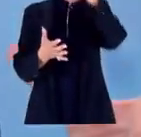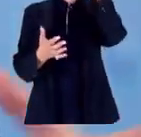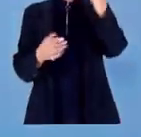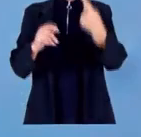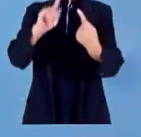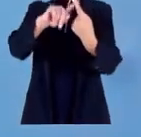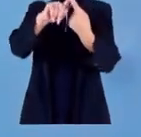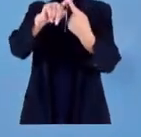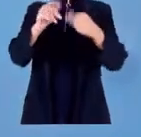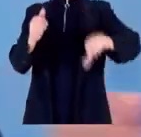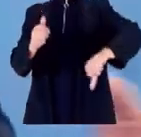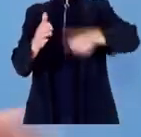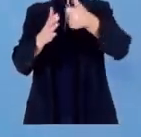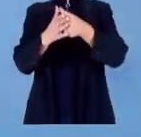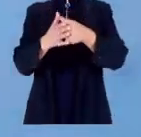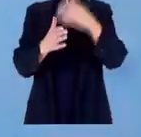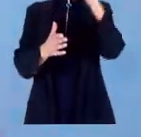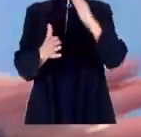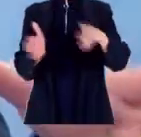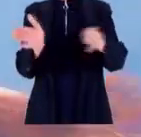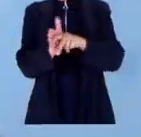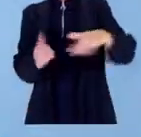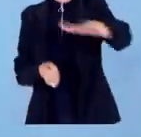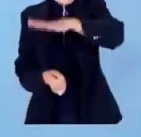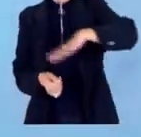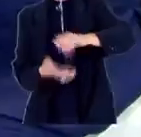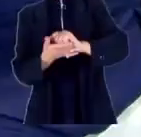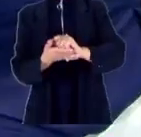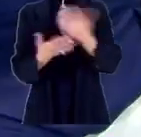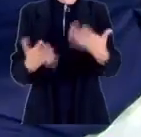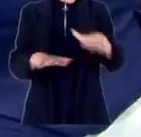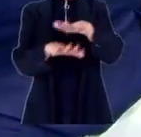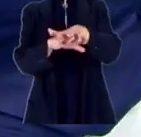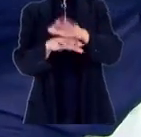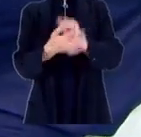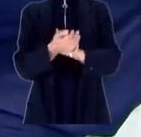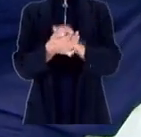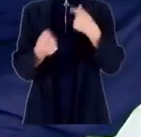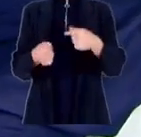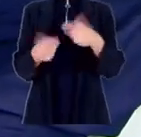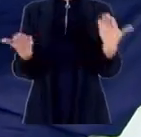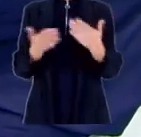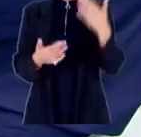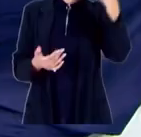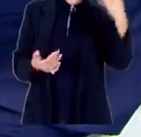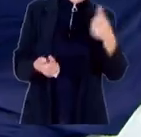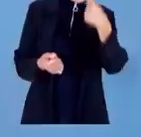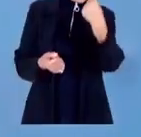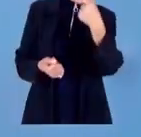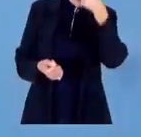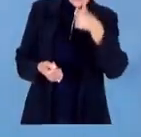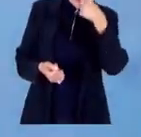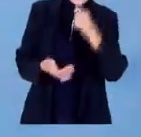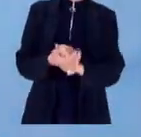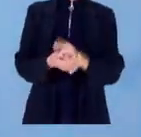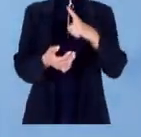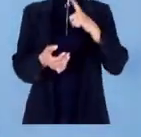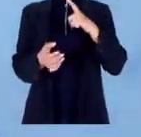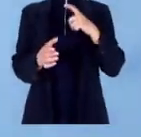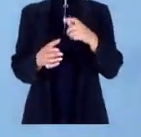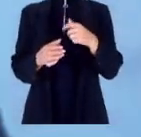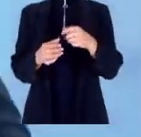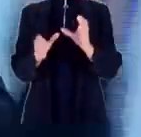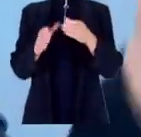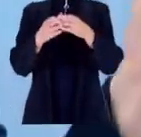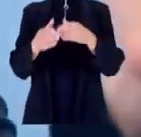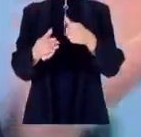primeiro lugar e é um Brasil para todos é um Brasil inclusive você me permite com isso fazer uma justa homenagem a uma mulher nós somos uma chapa 100%